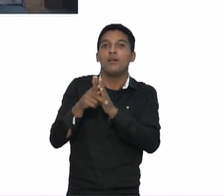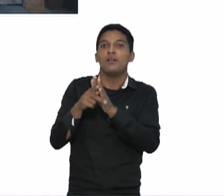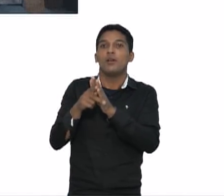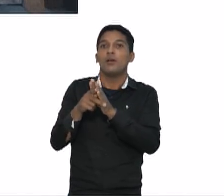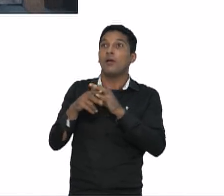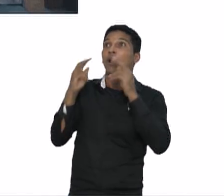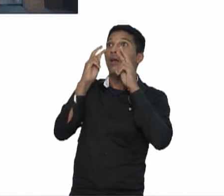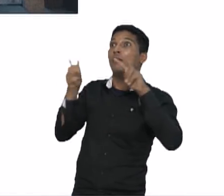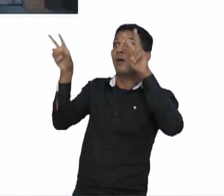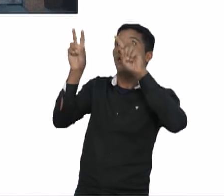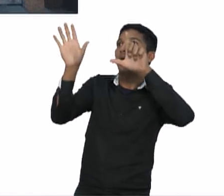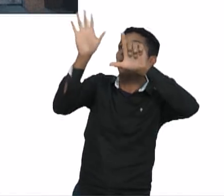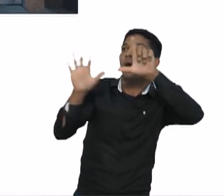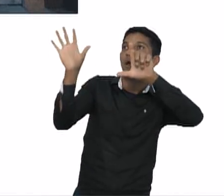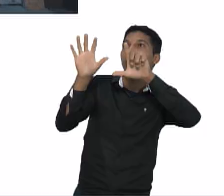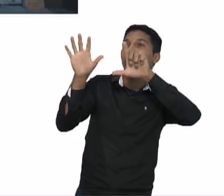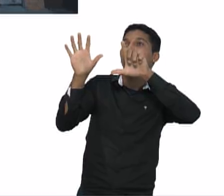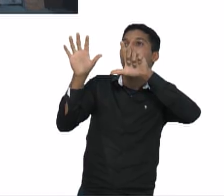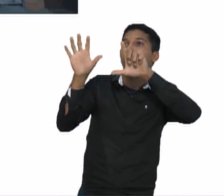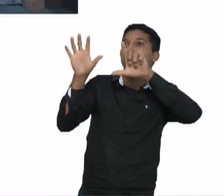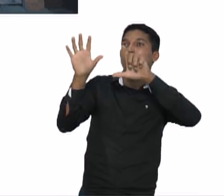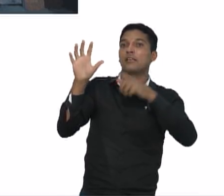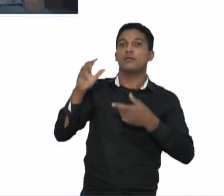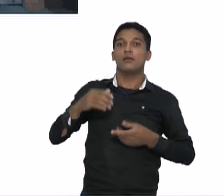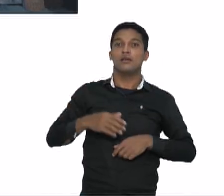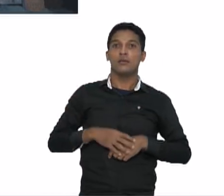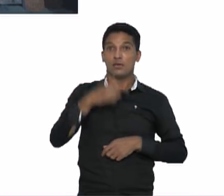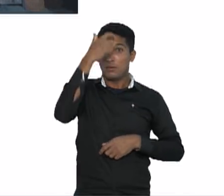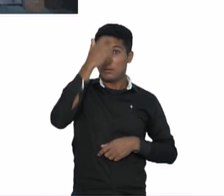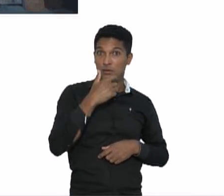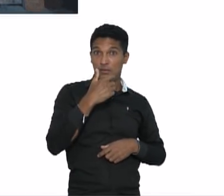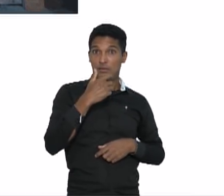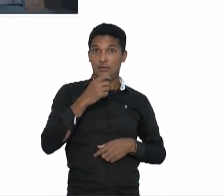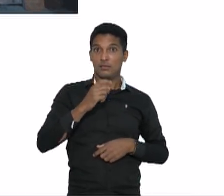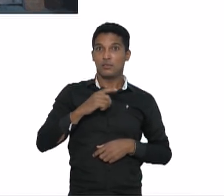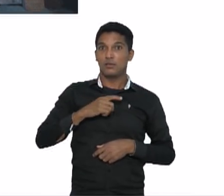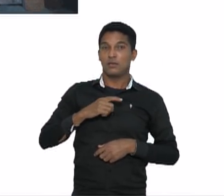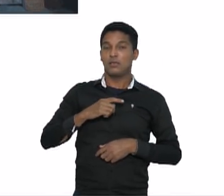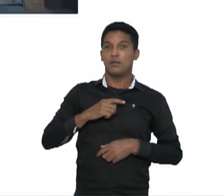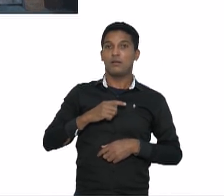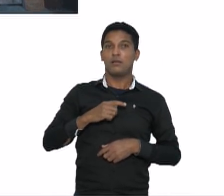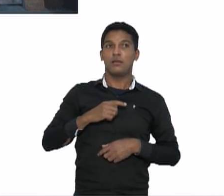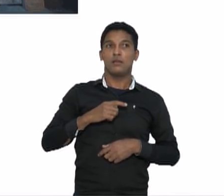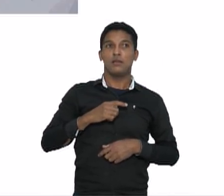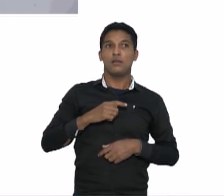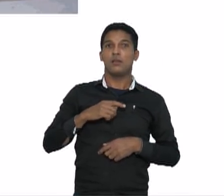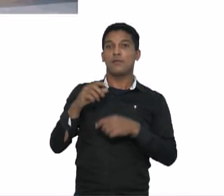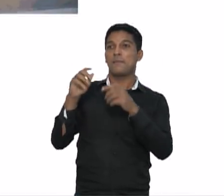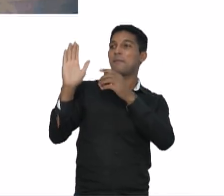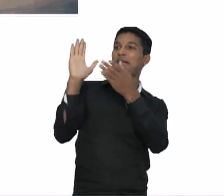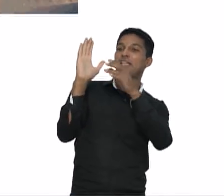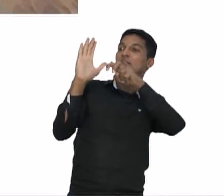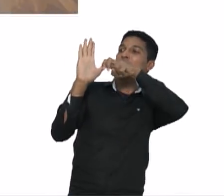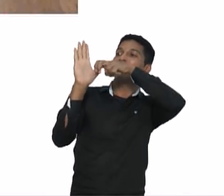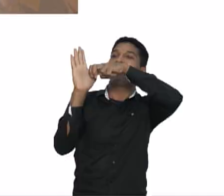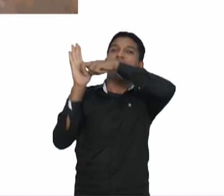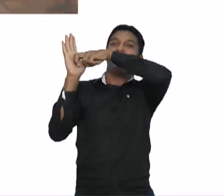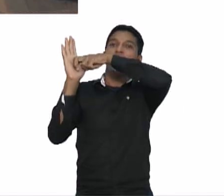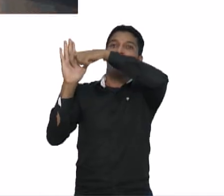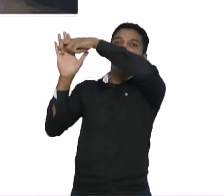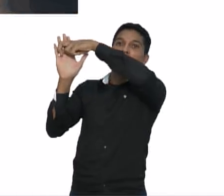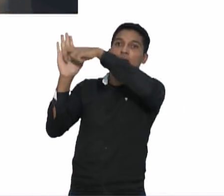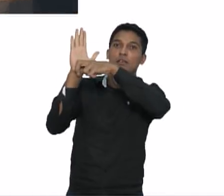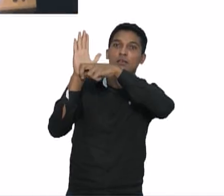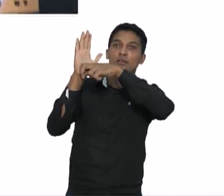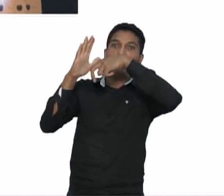realizar diversas atividades enquanto vai se prendendo na parede, né?